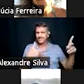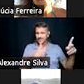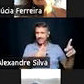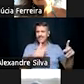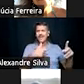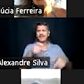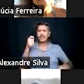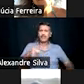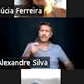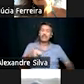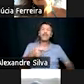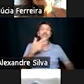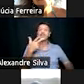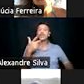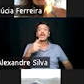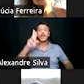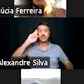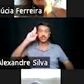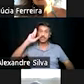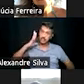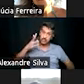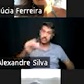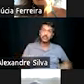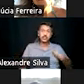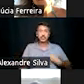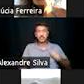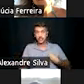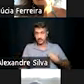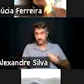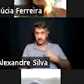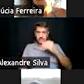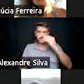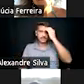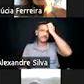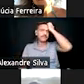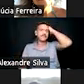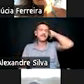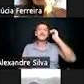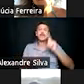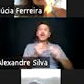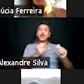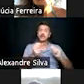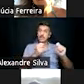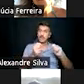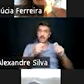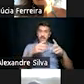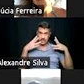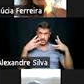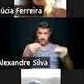ele gerencia tudo, inclusive a sua vida, e ele controla todo o